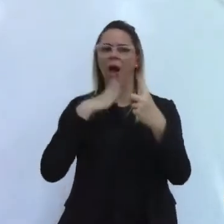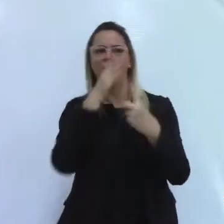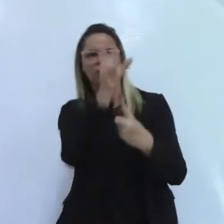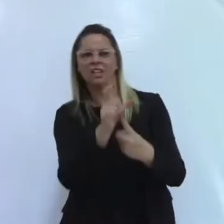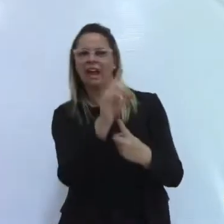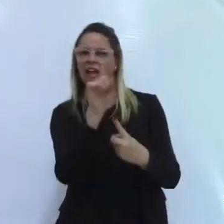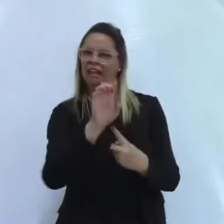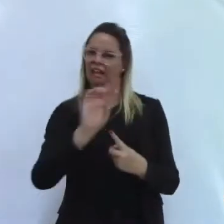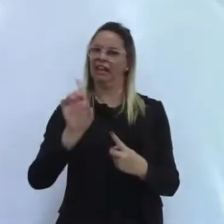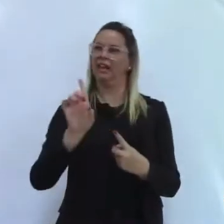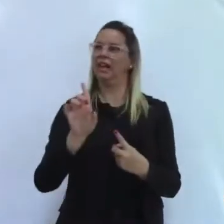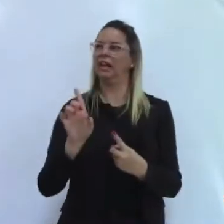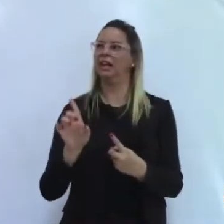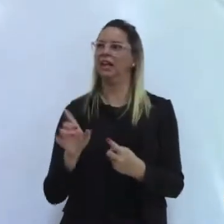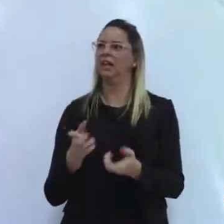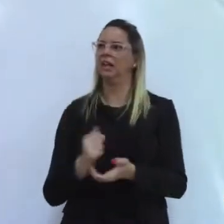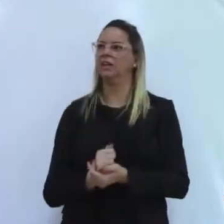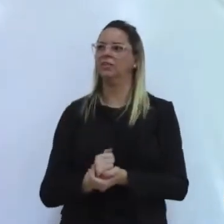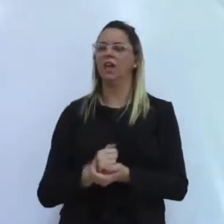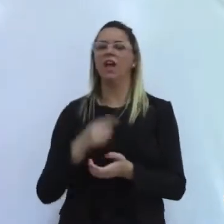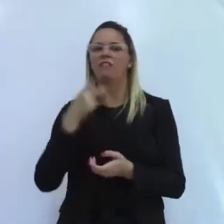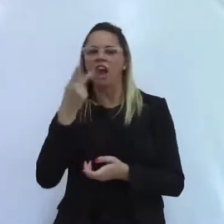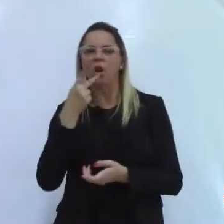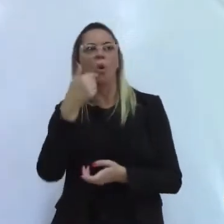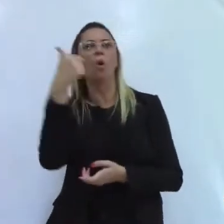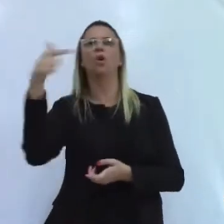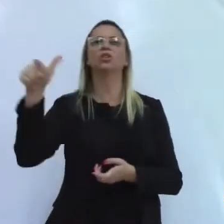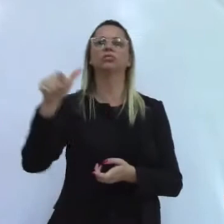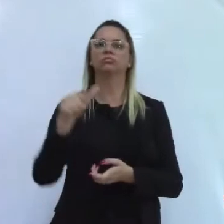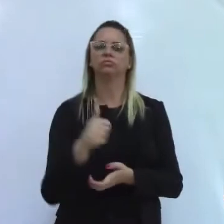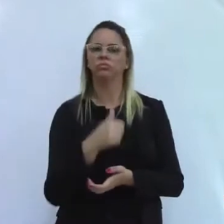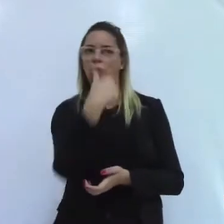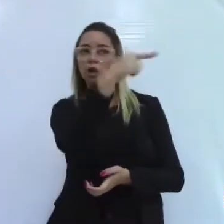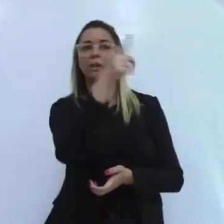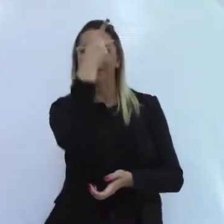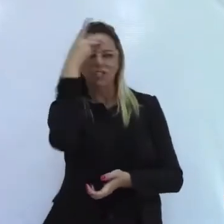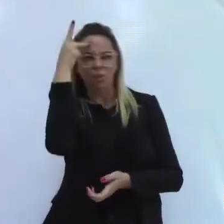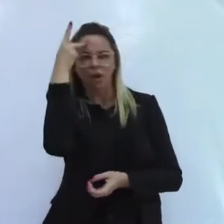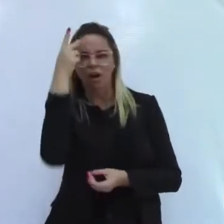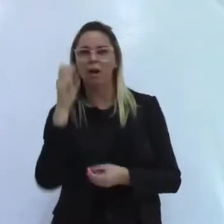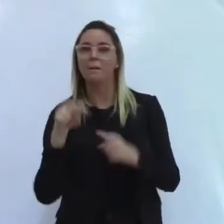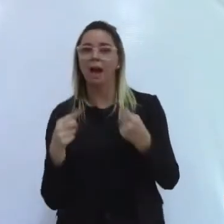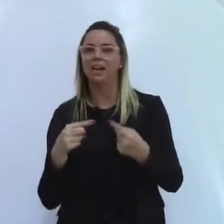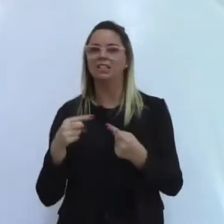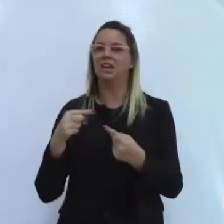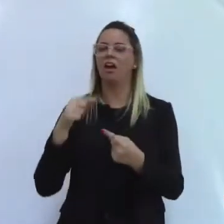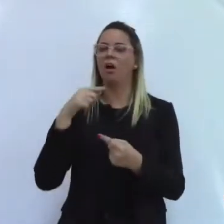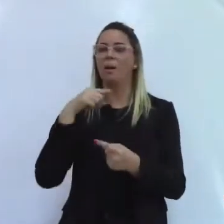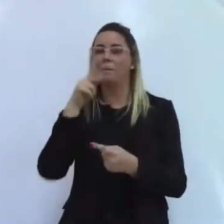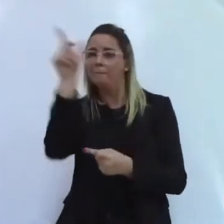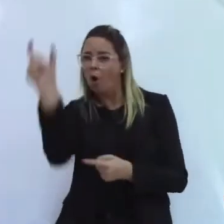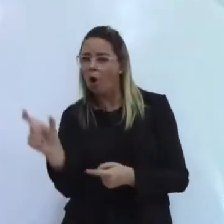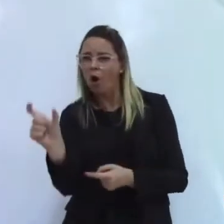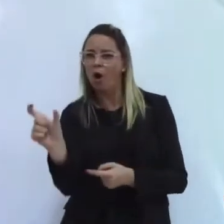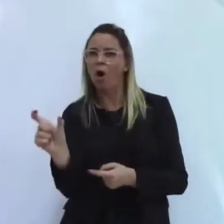defendendo. Fale de outra pessoa, mas de quem faz o bem ao povo, não pode se falar.